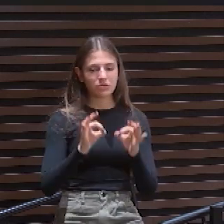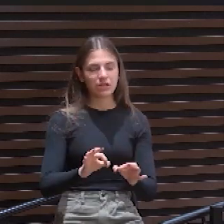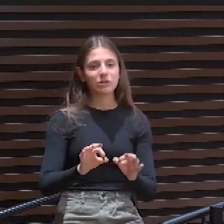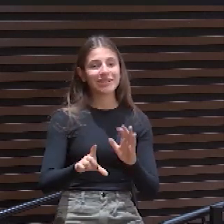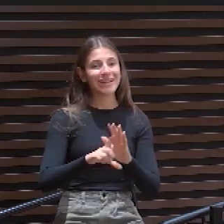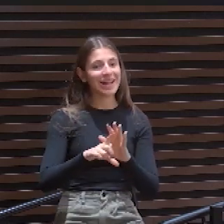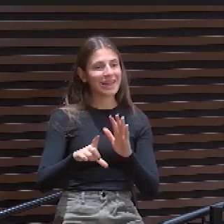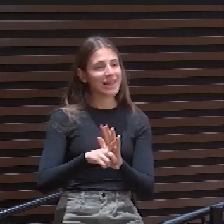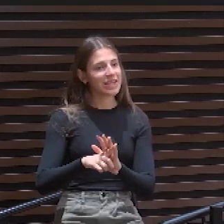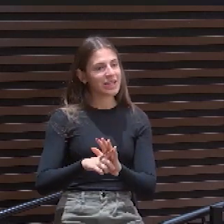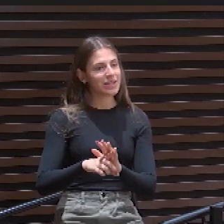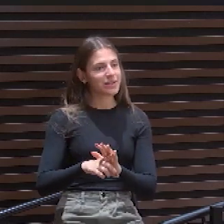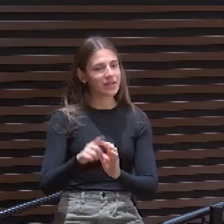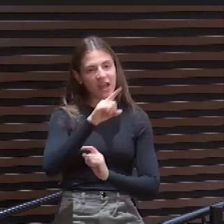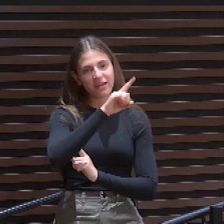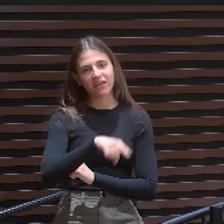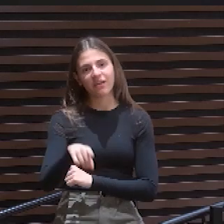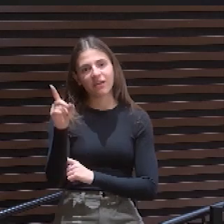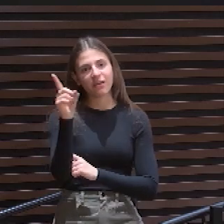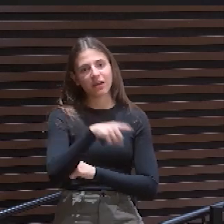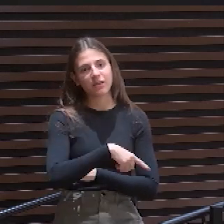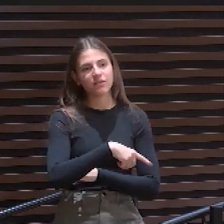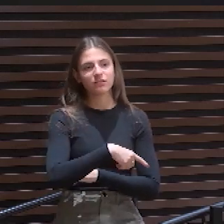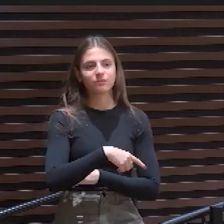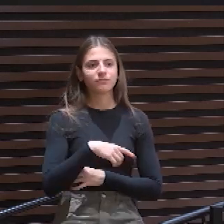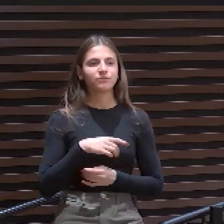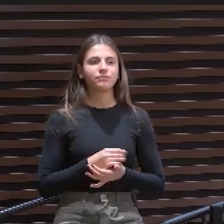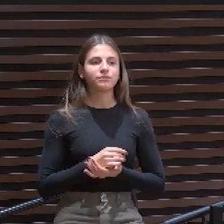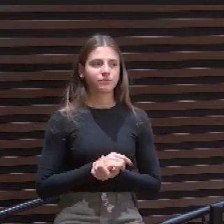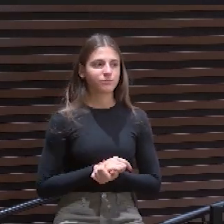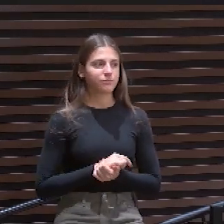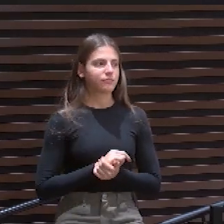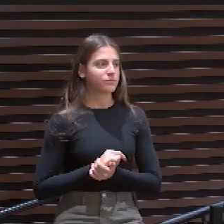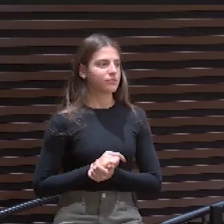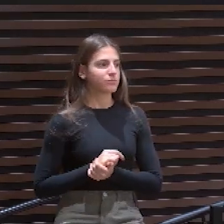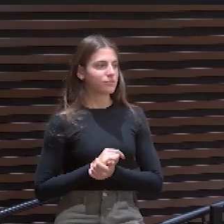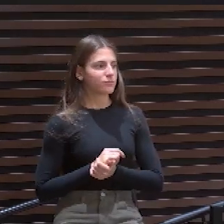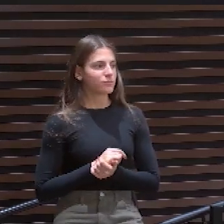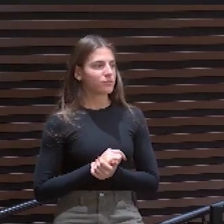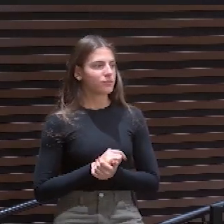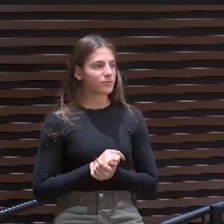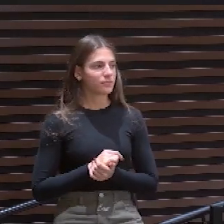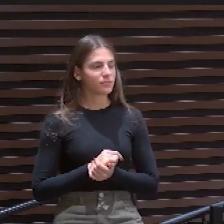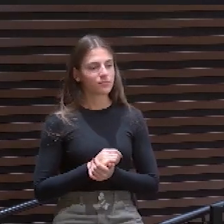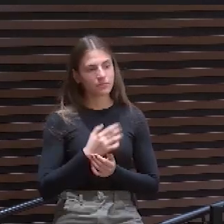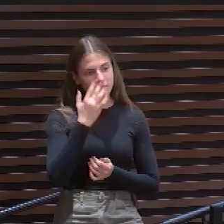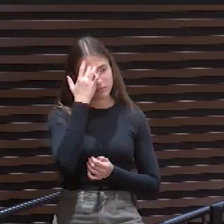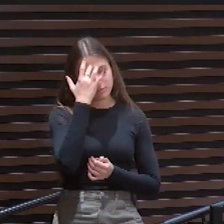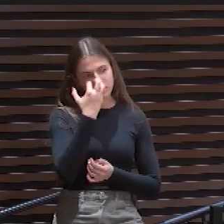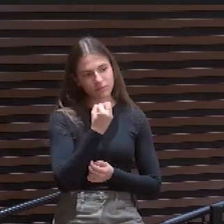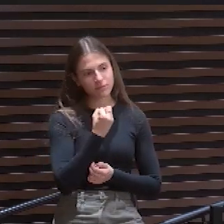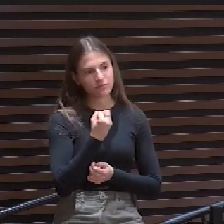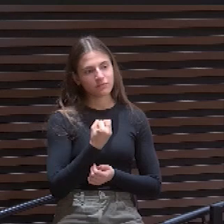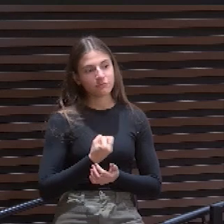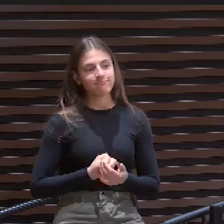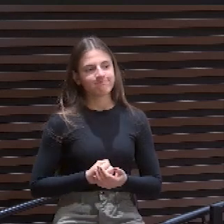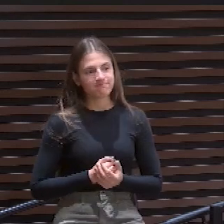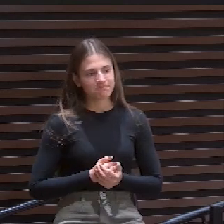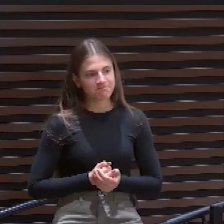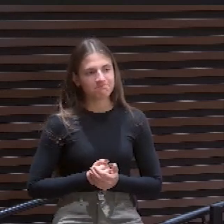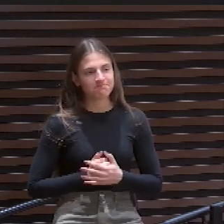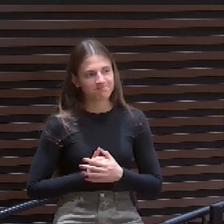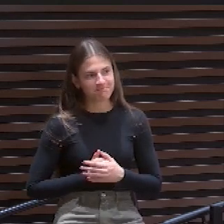está errada. Uau! Que pesado. Senhor.